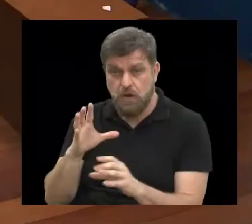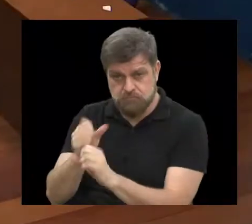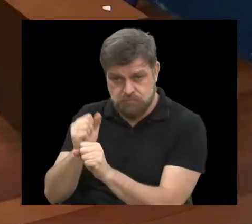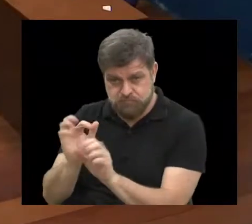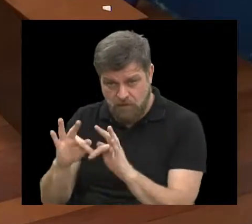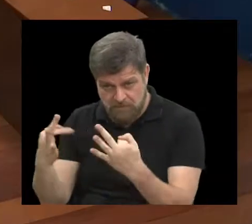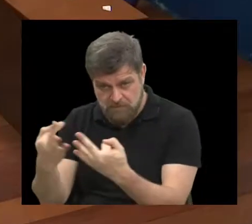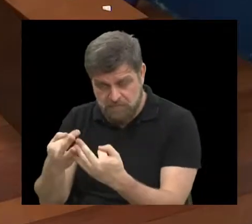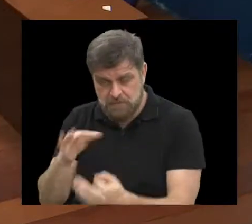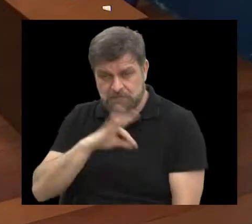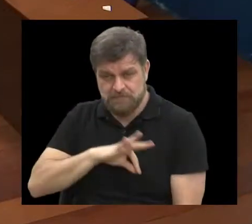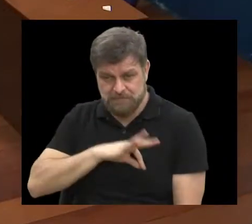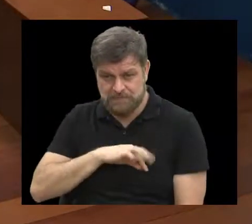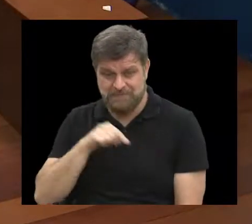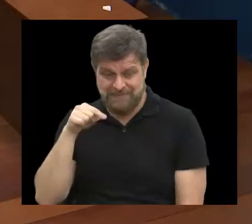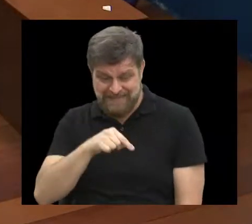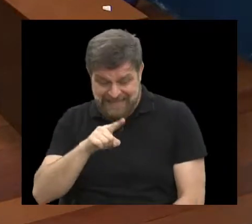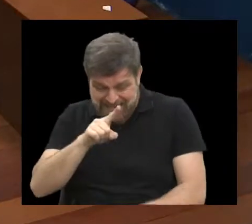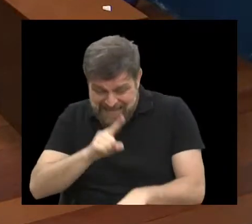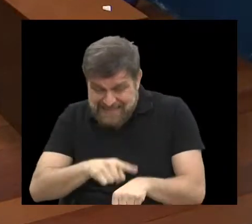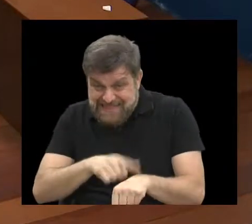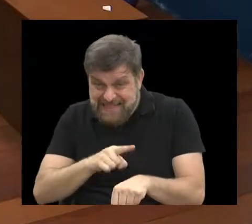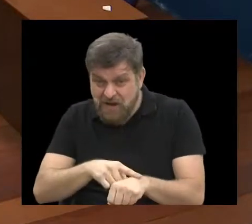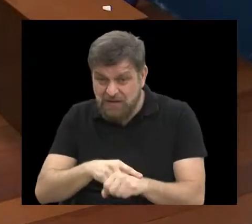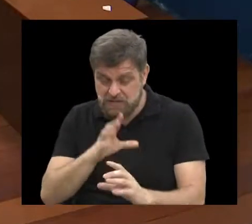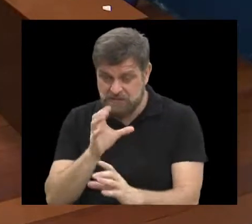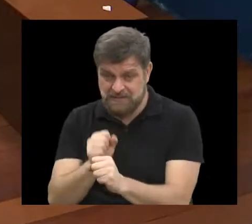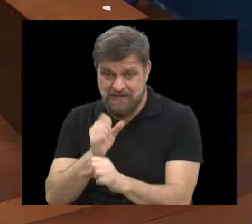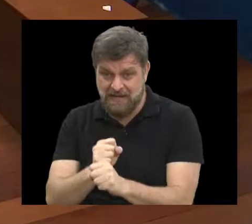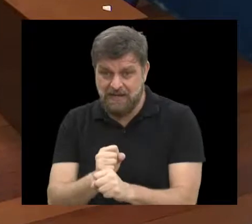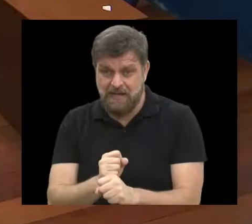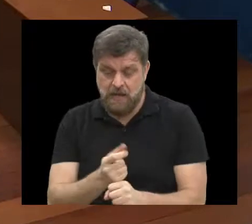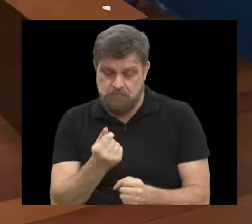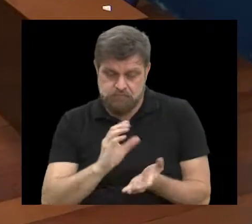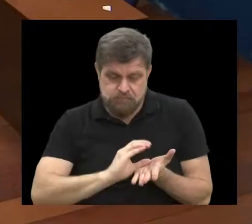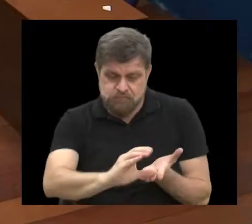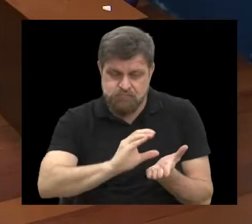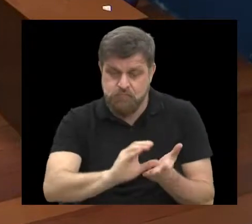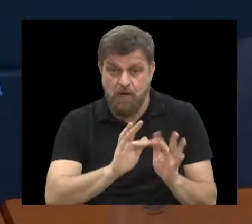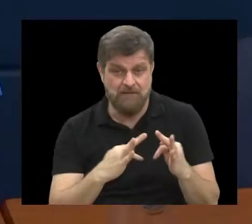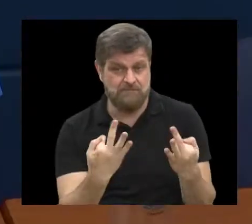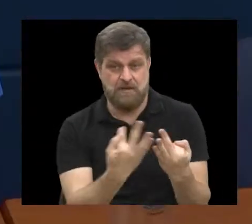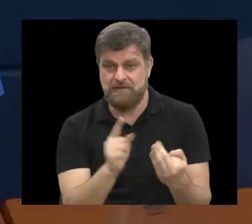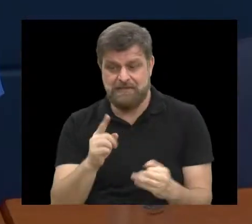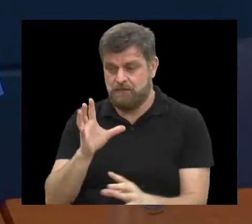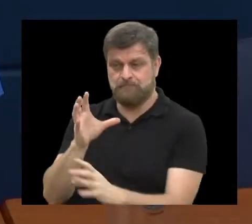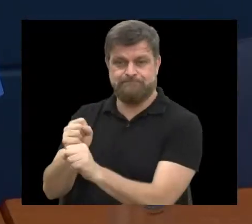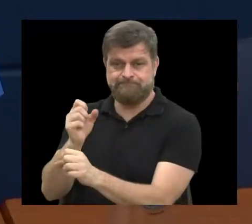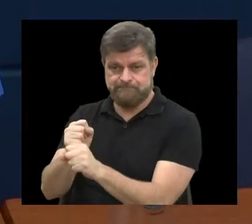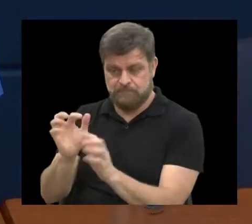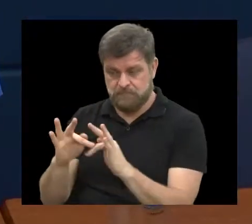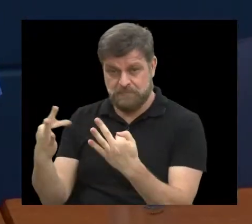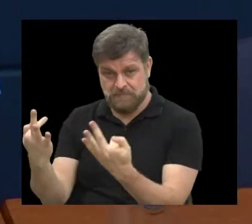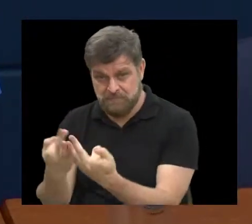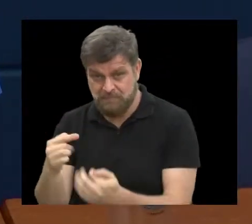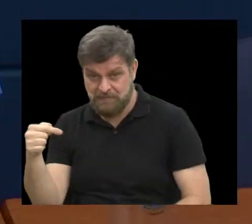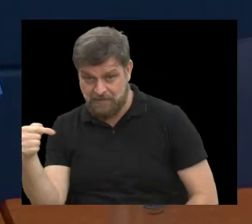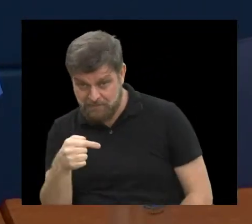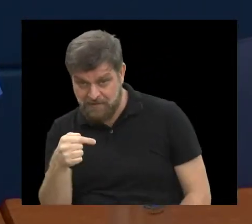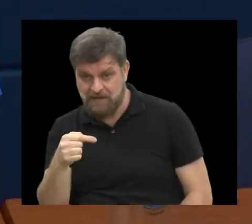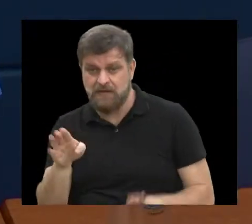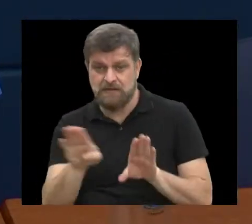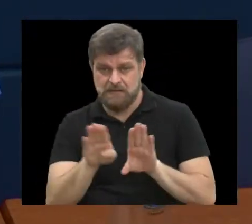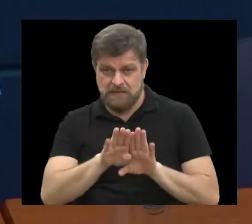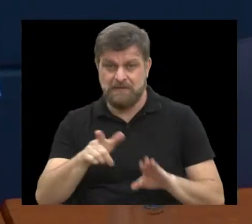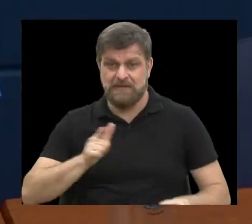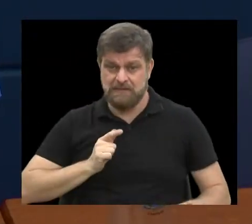Bolsa Família, na hora de fazer o cálculo para o BPC, ele não entra nesse cálculo, ele não interfere. Porém, o Bolsa Família tem